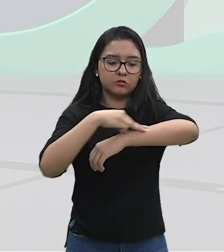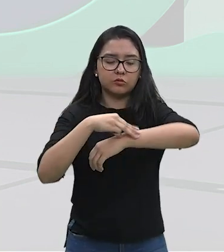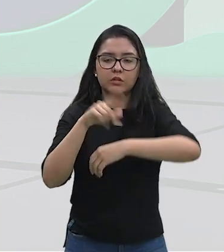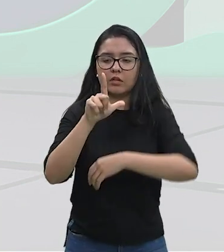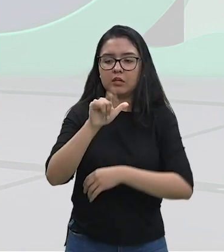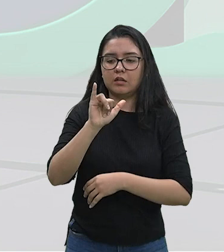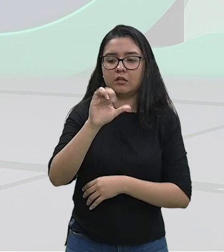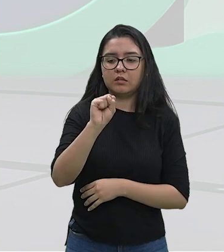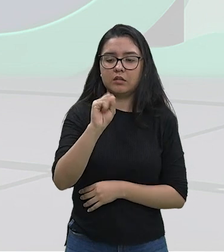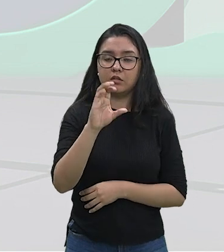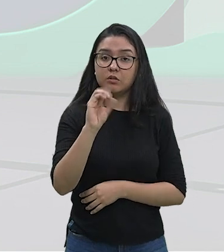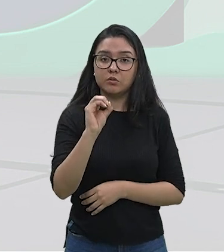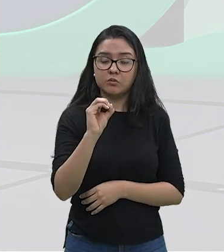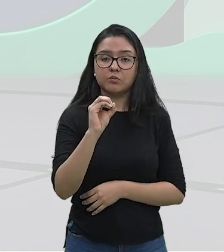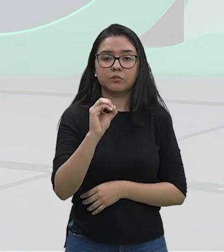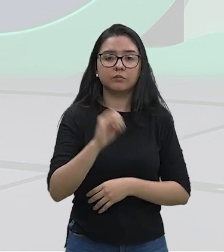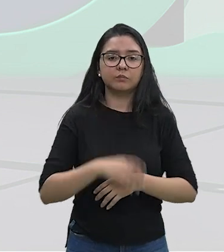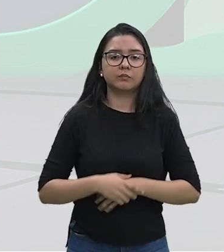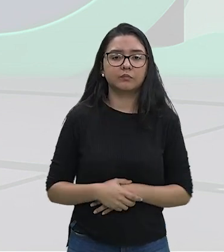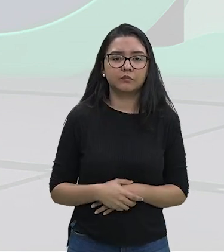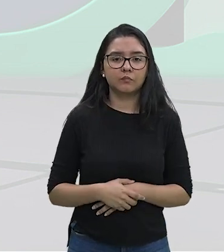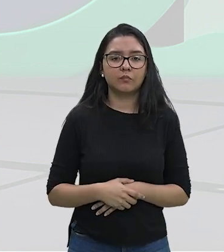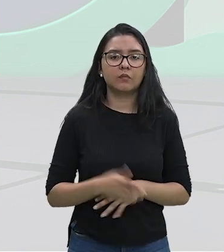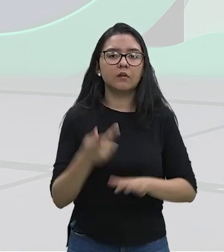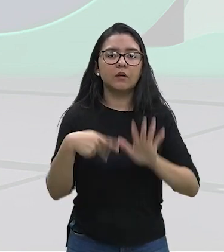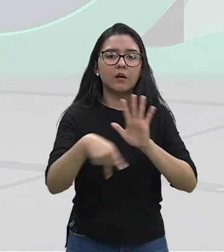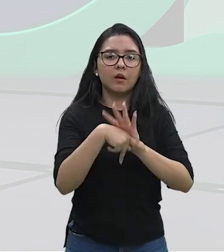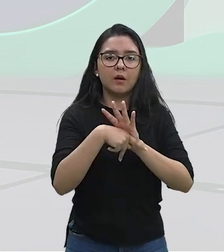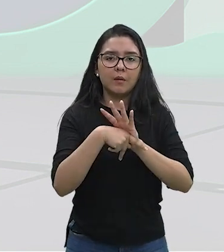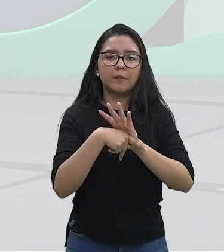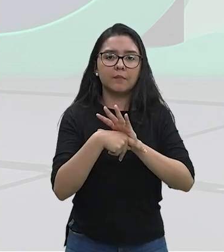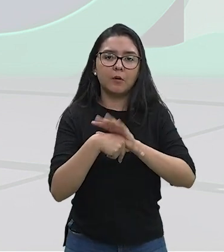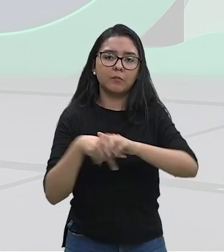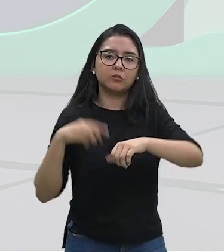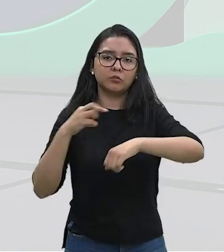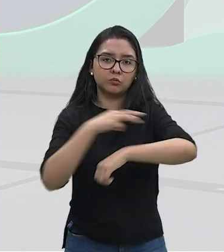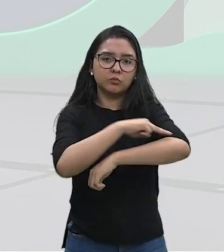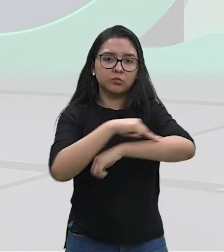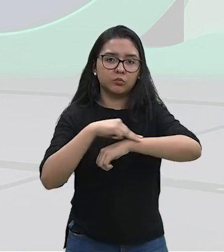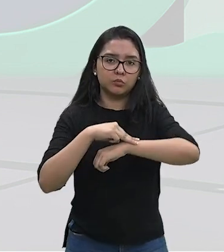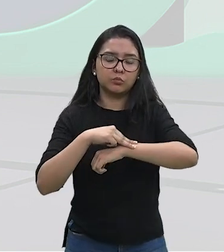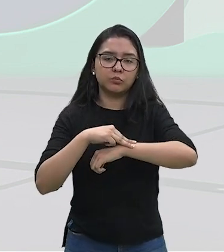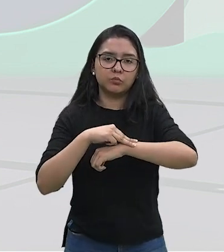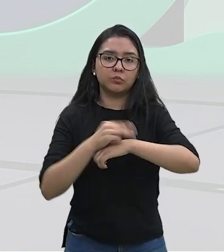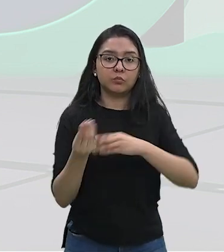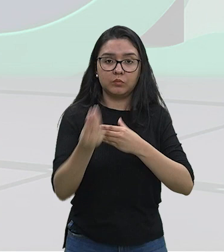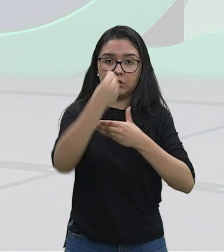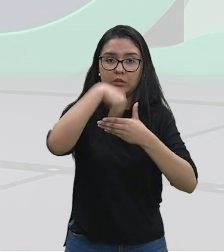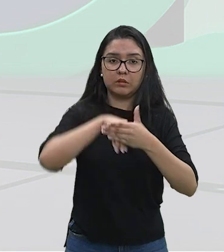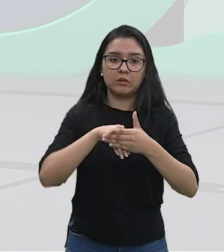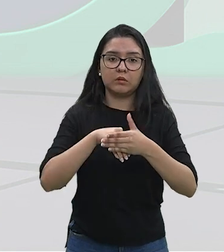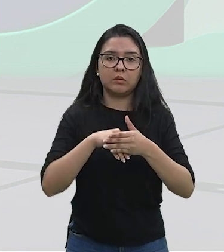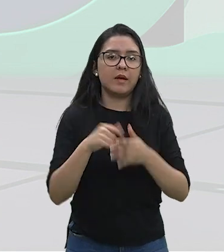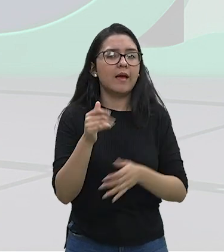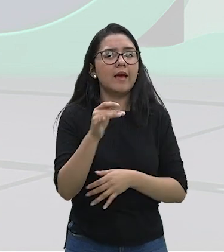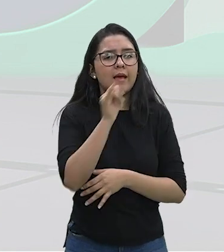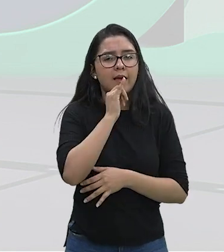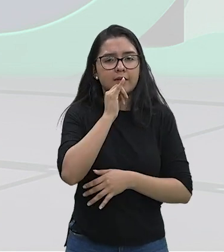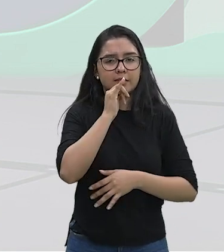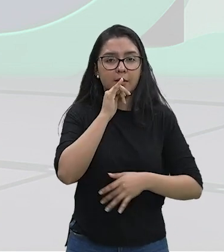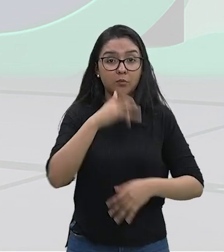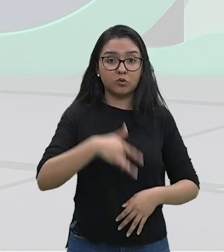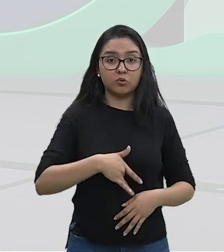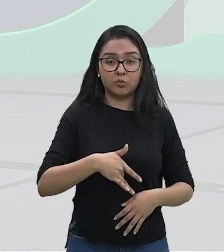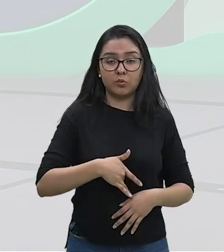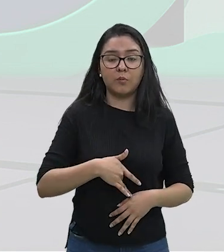não estriado. Ele vai fazer parte da musculatura interna dos nossos órgãos, por exemplo, olha, o estômago, e ele não